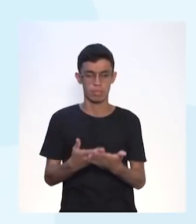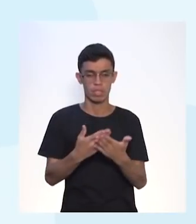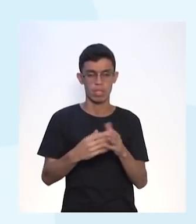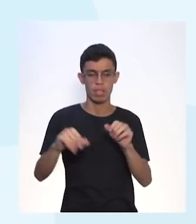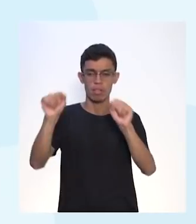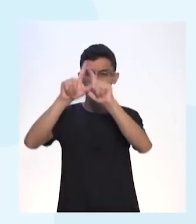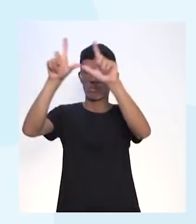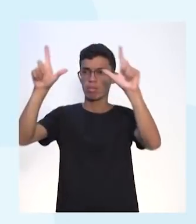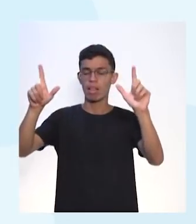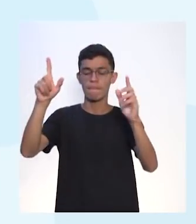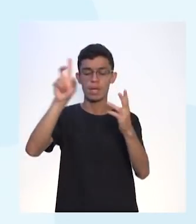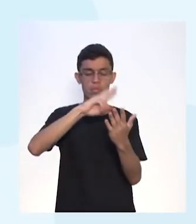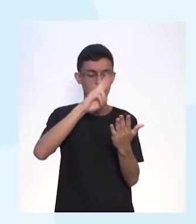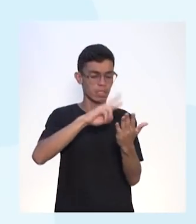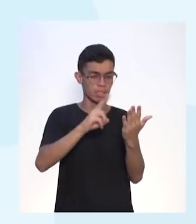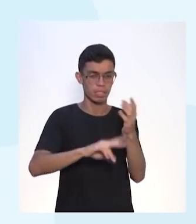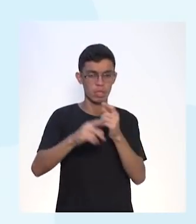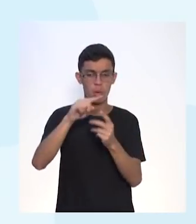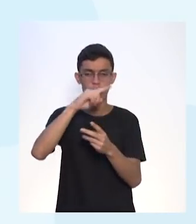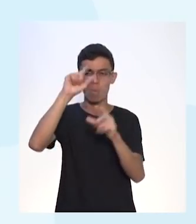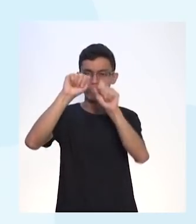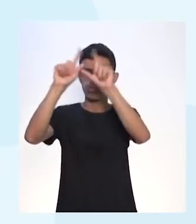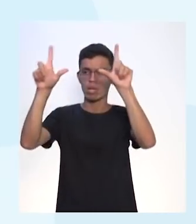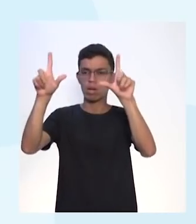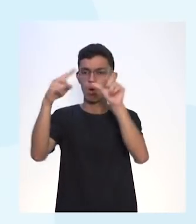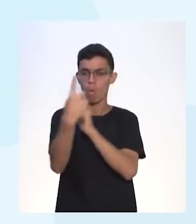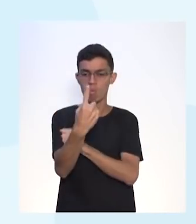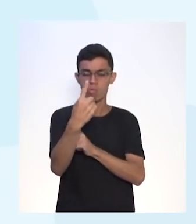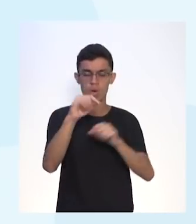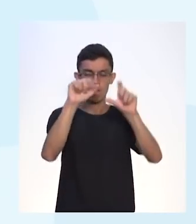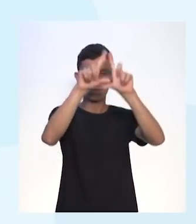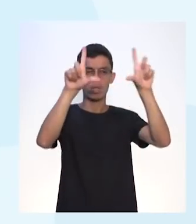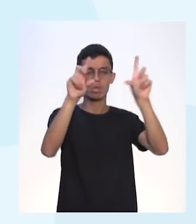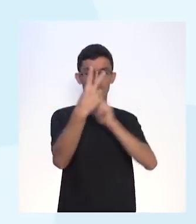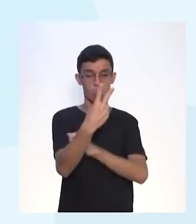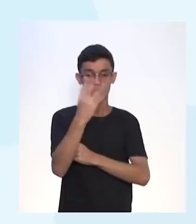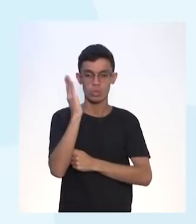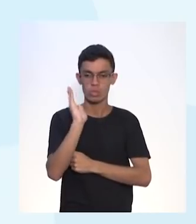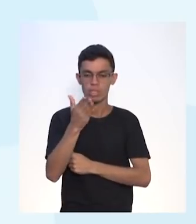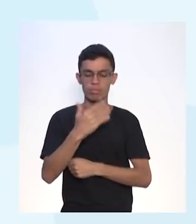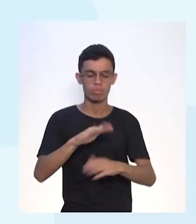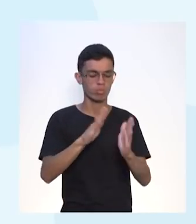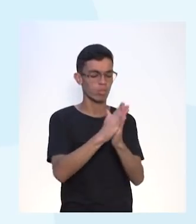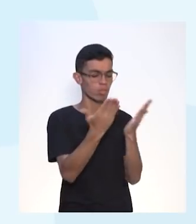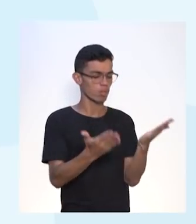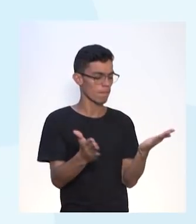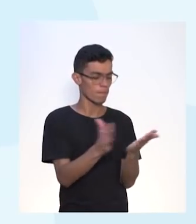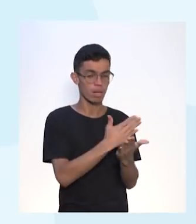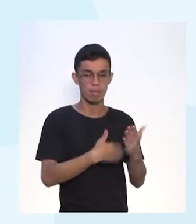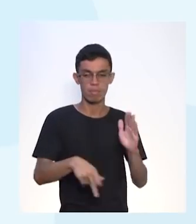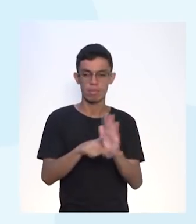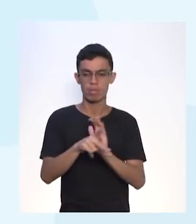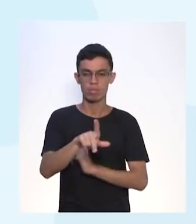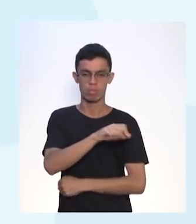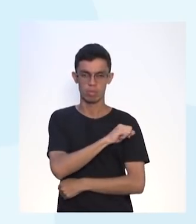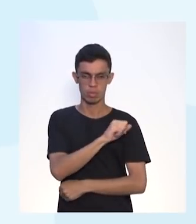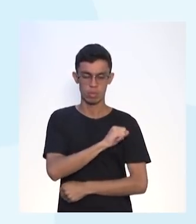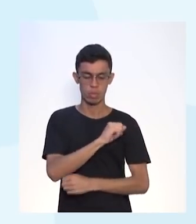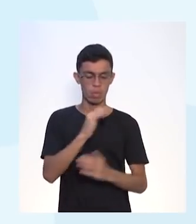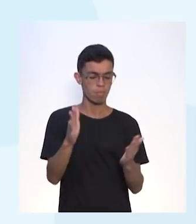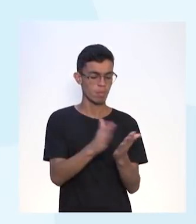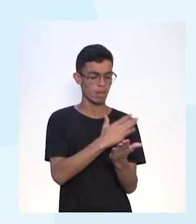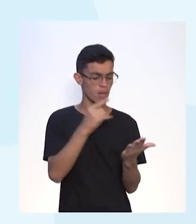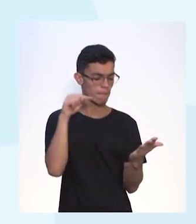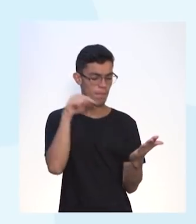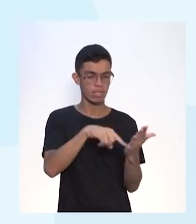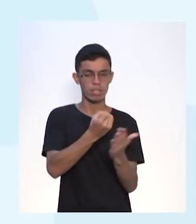os cartazes 1 e 2. Esses cartazes já estão na apostila, ok, de vocês. Tá? Página